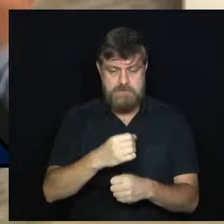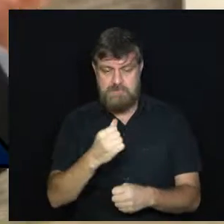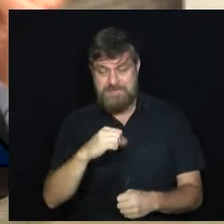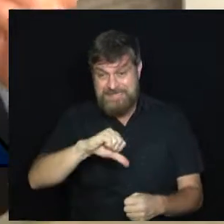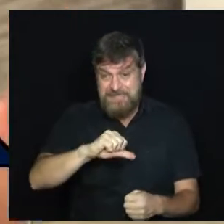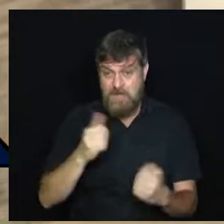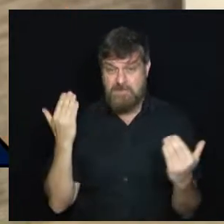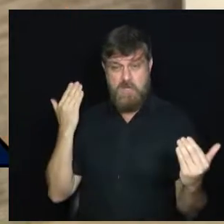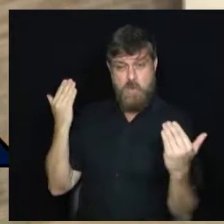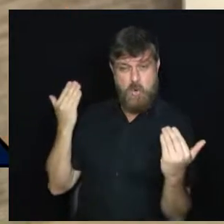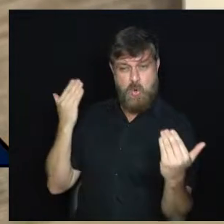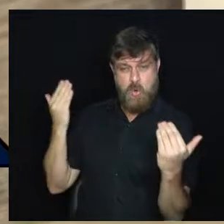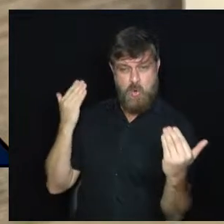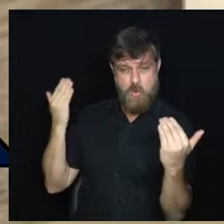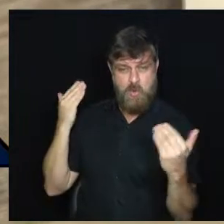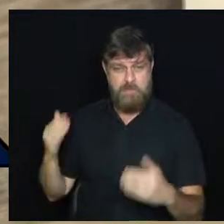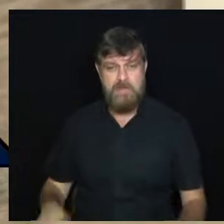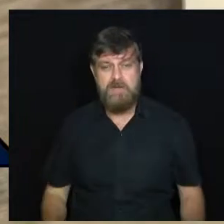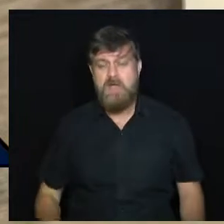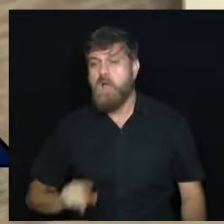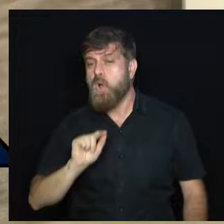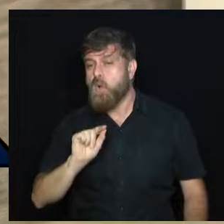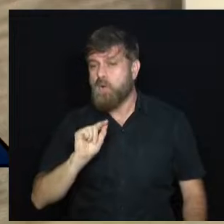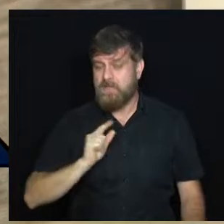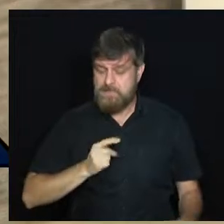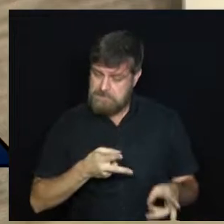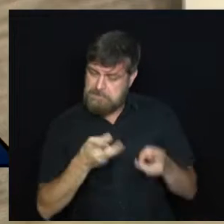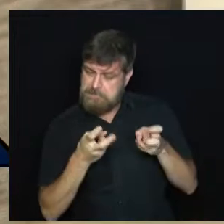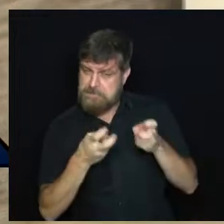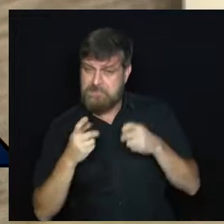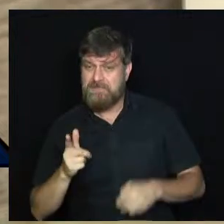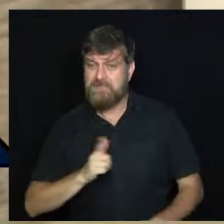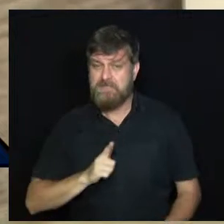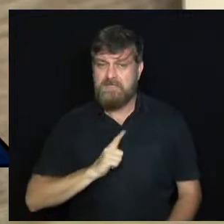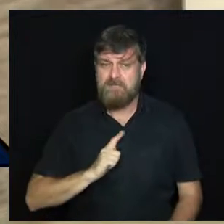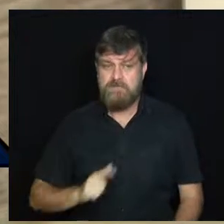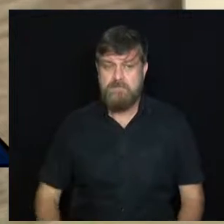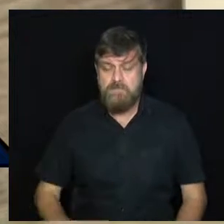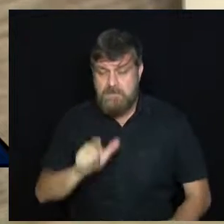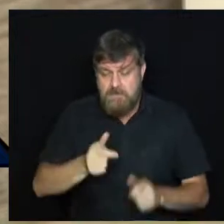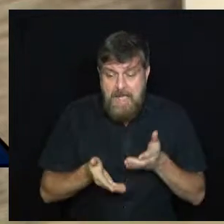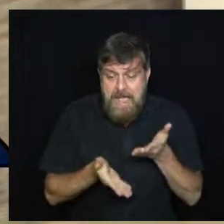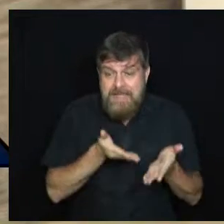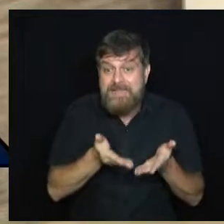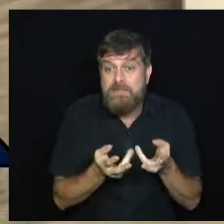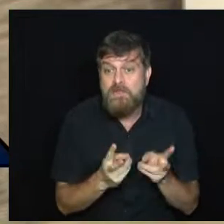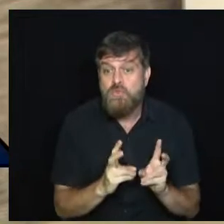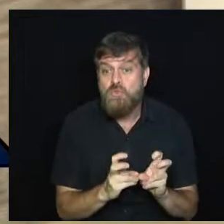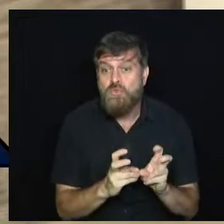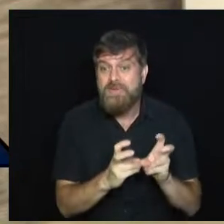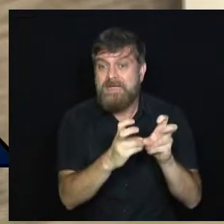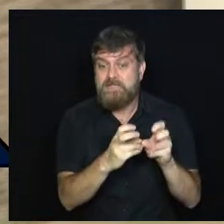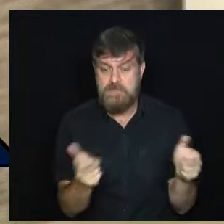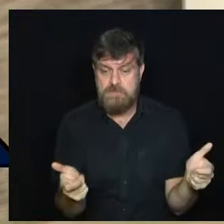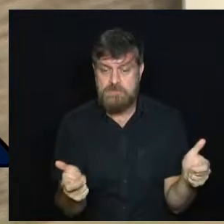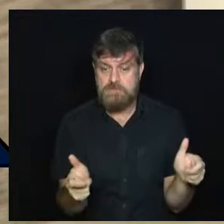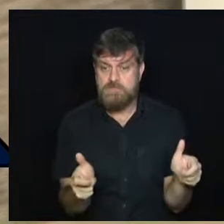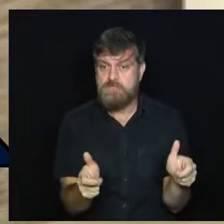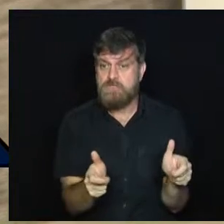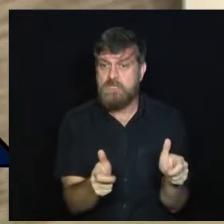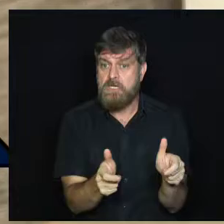comparação com os anos anteriores da série histórica, da oferta de tratamento de quimioterapia. Então a gente teve